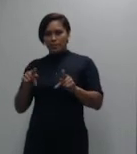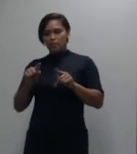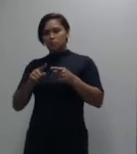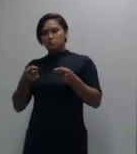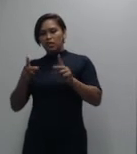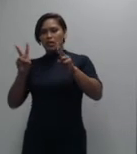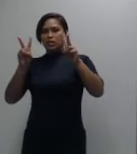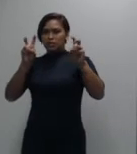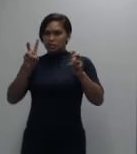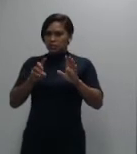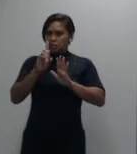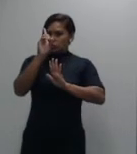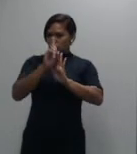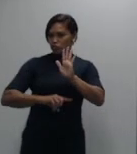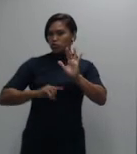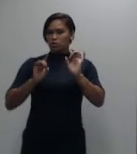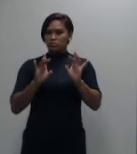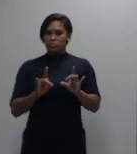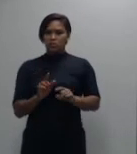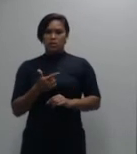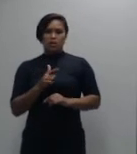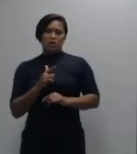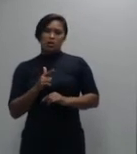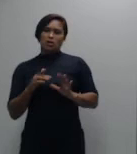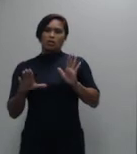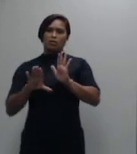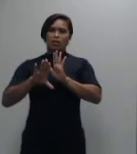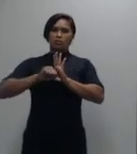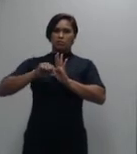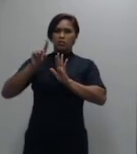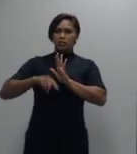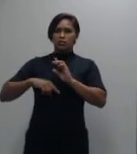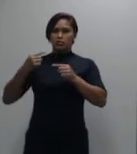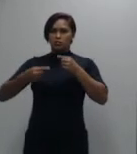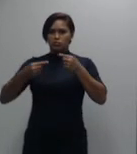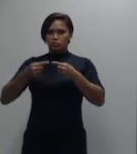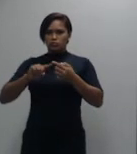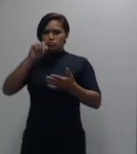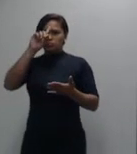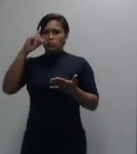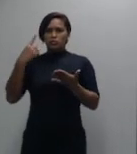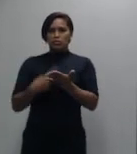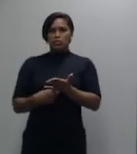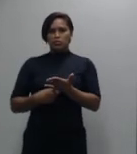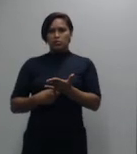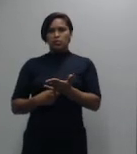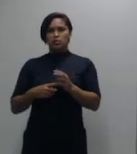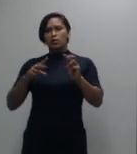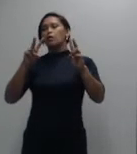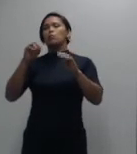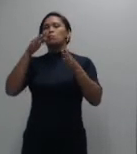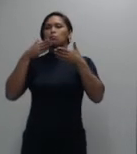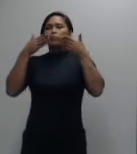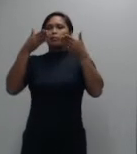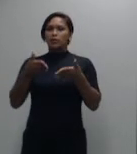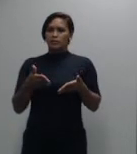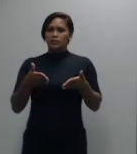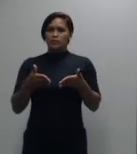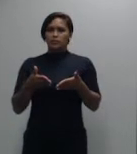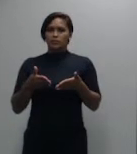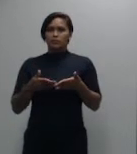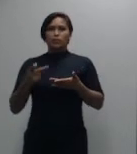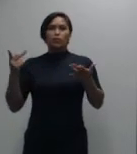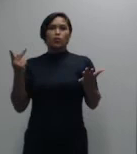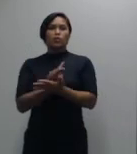matéria de direito espécie para mim e não precisa de decisão em matéria de mérito o que